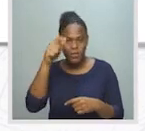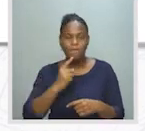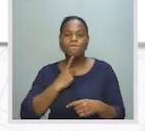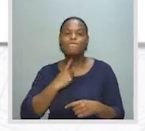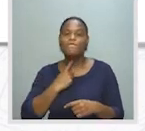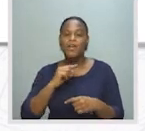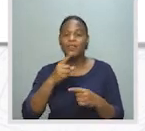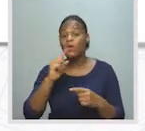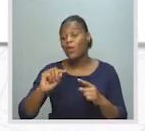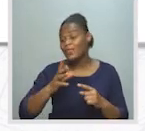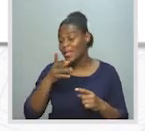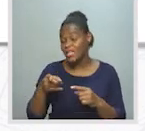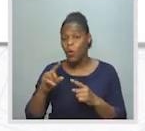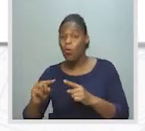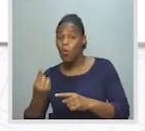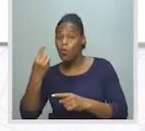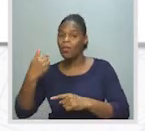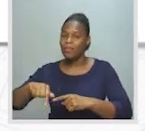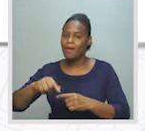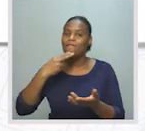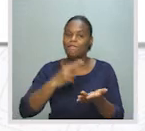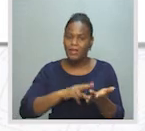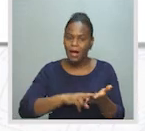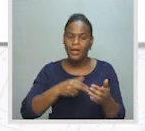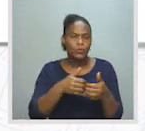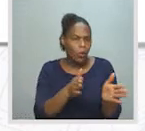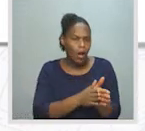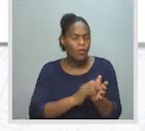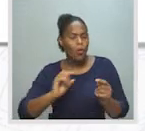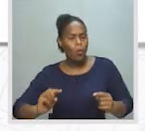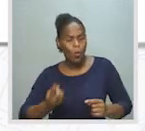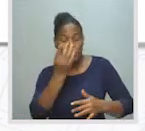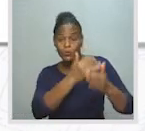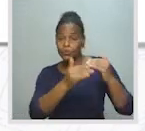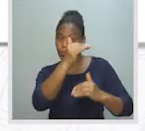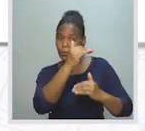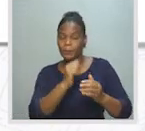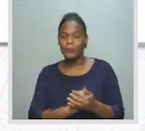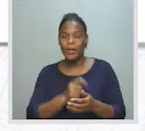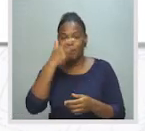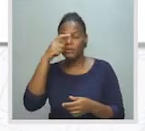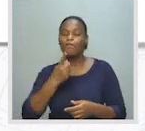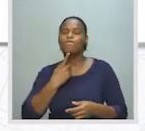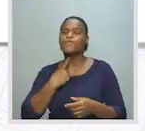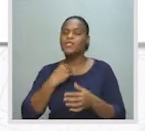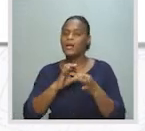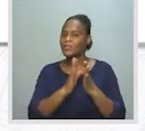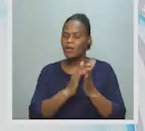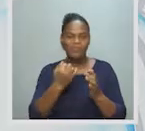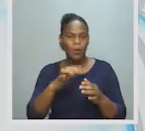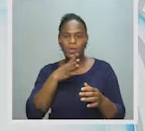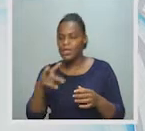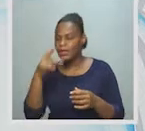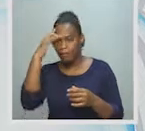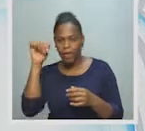ser o único possuidor da verdade absoluta, única e suprema. O fanático não admite